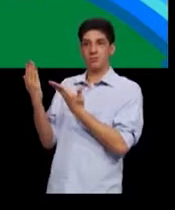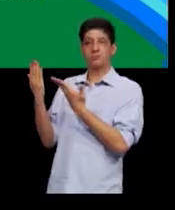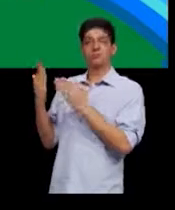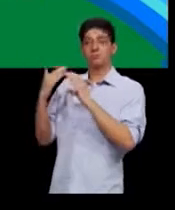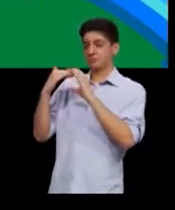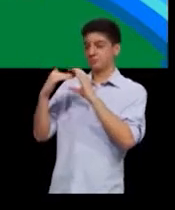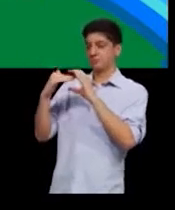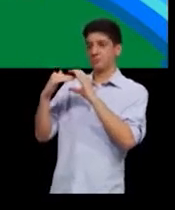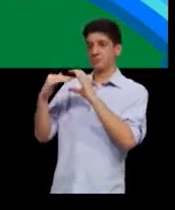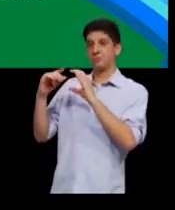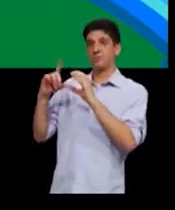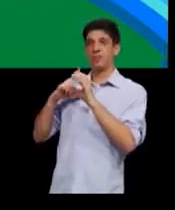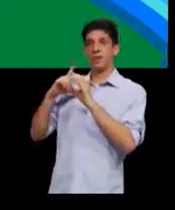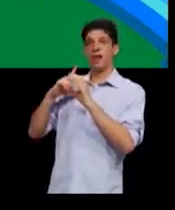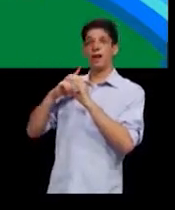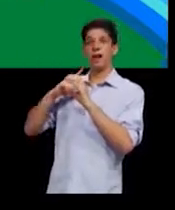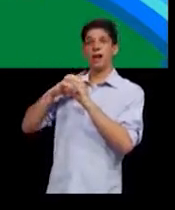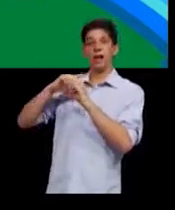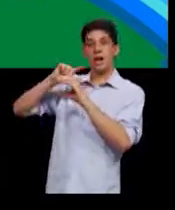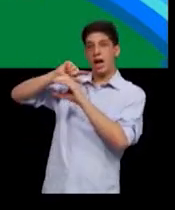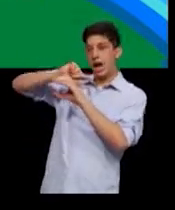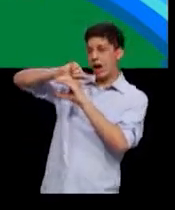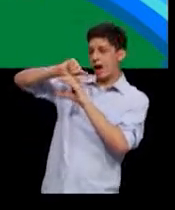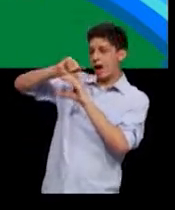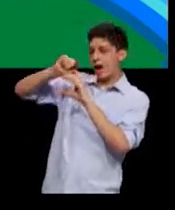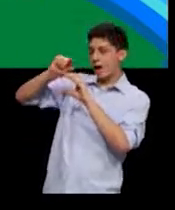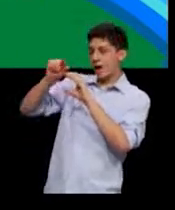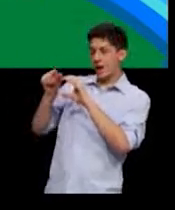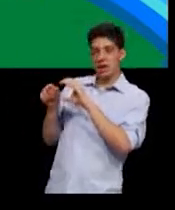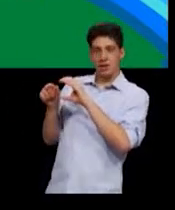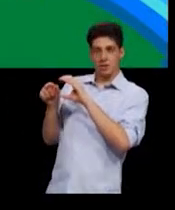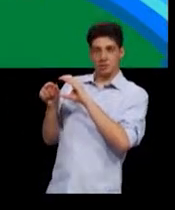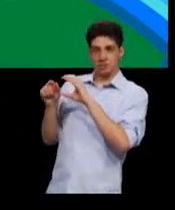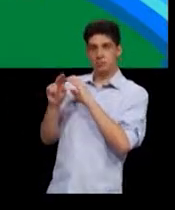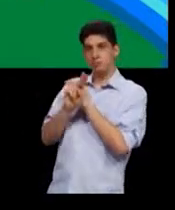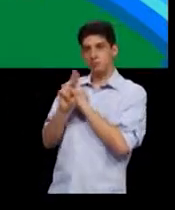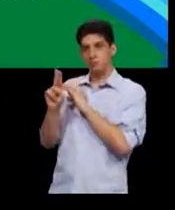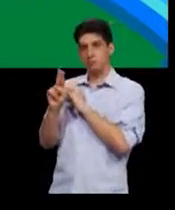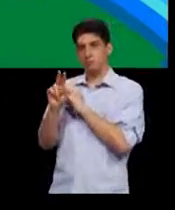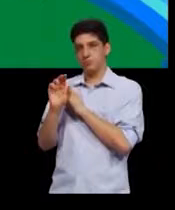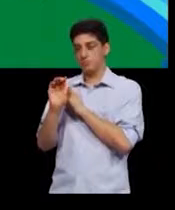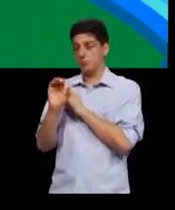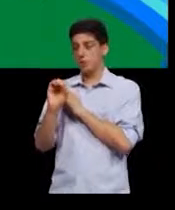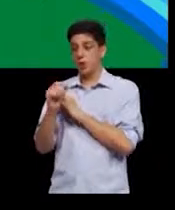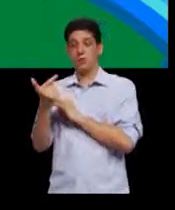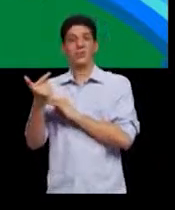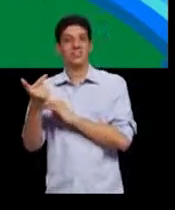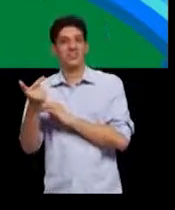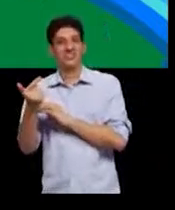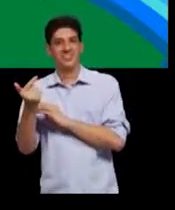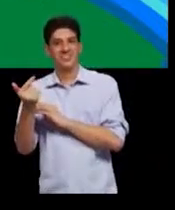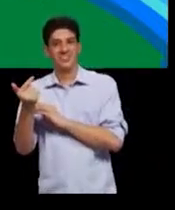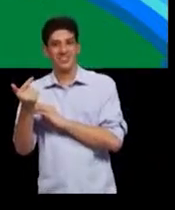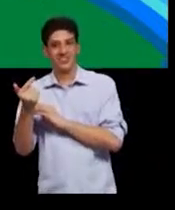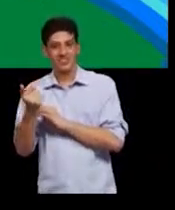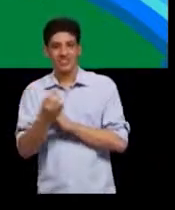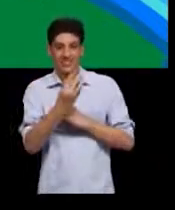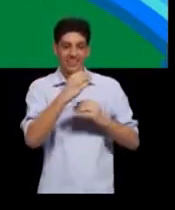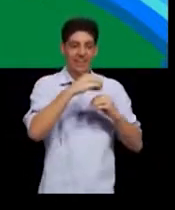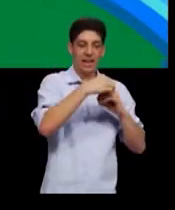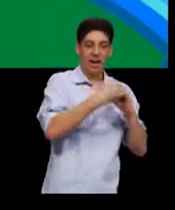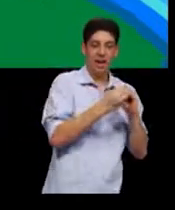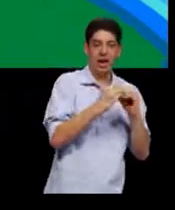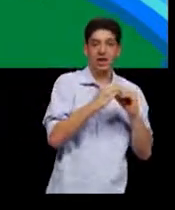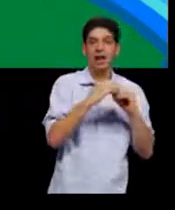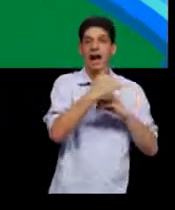constituída por elemento que a gente chama de oxigênio. 3 átomos de oxigênio, quando se